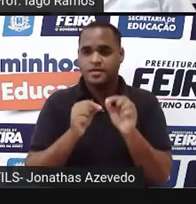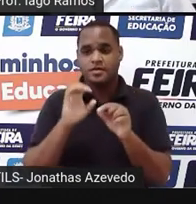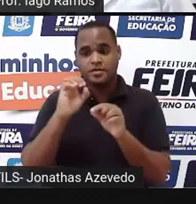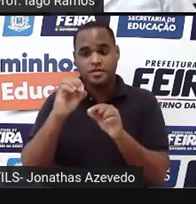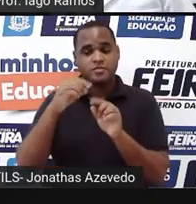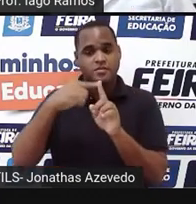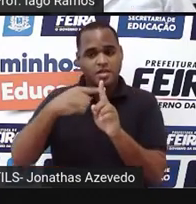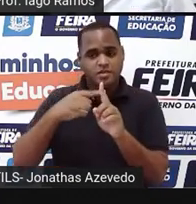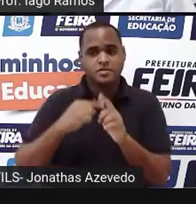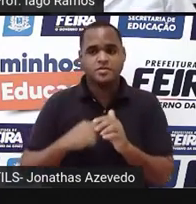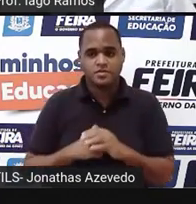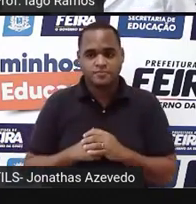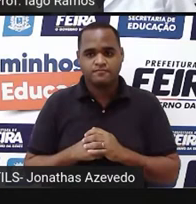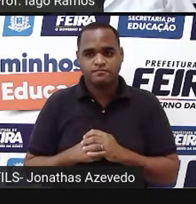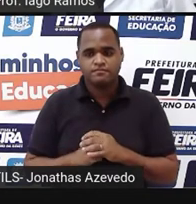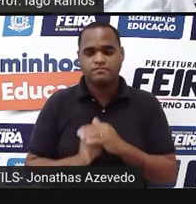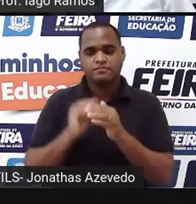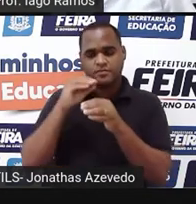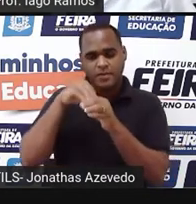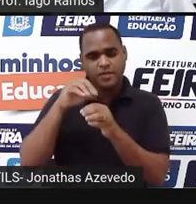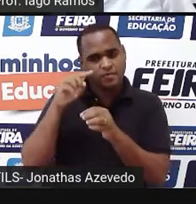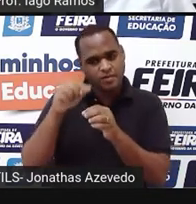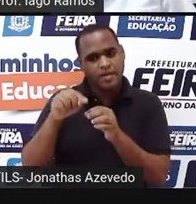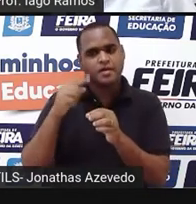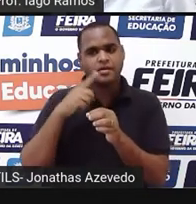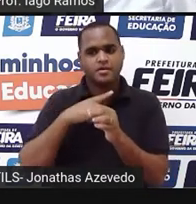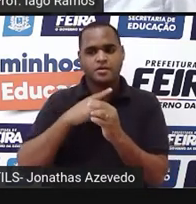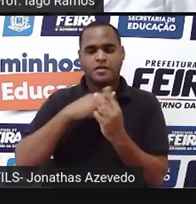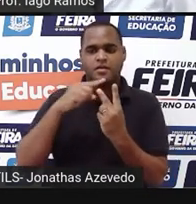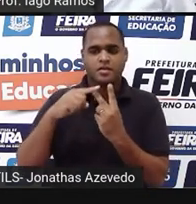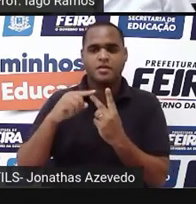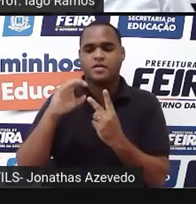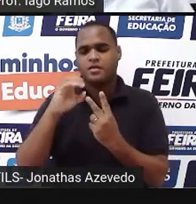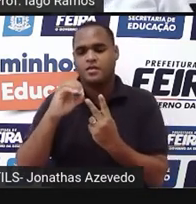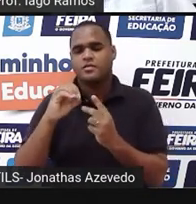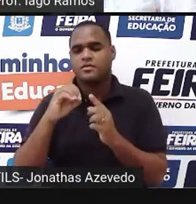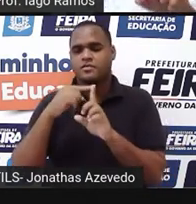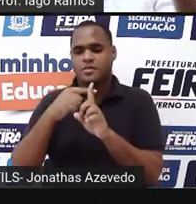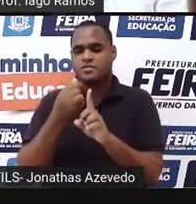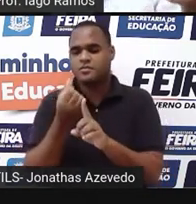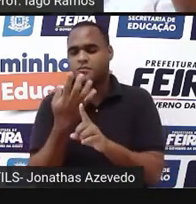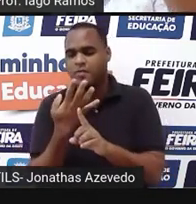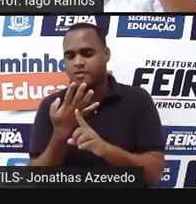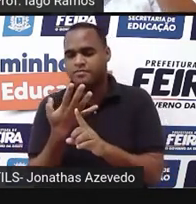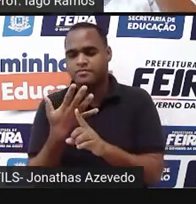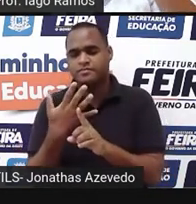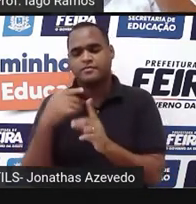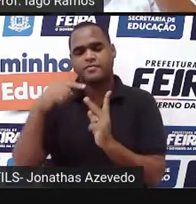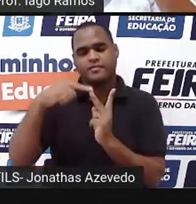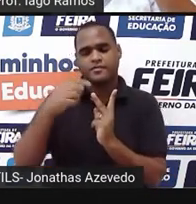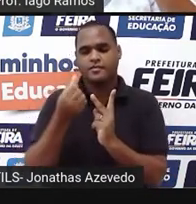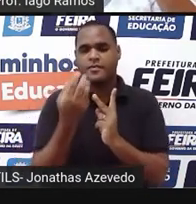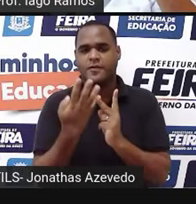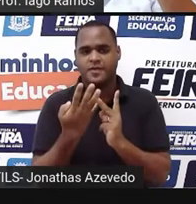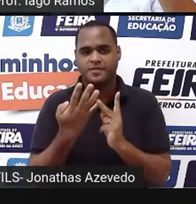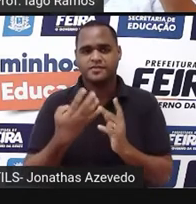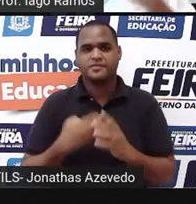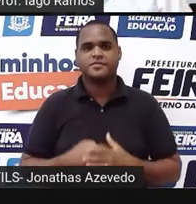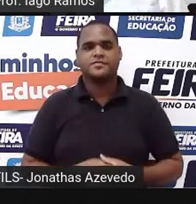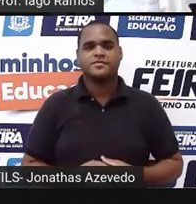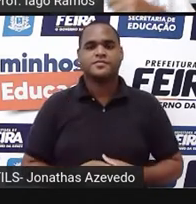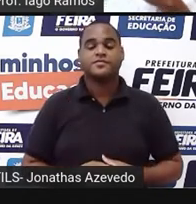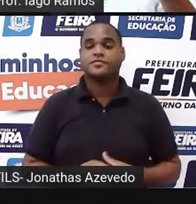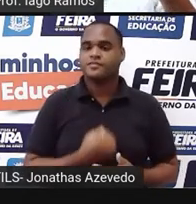mais. Ali dentro da raiz é 0 mais 64, então é a raiz quadrada de 64.